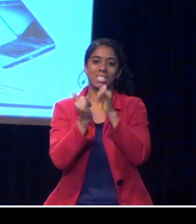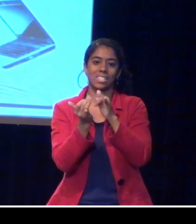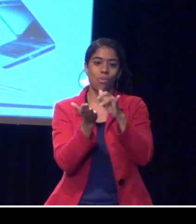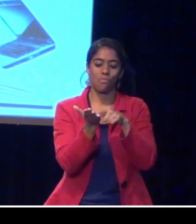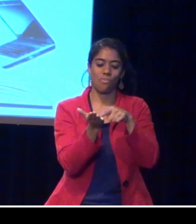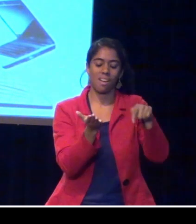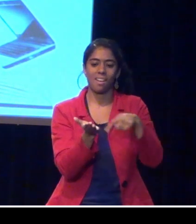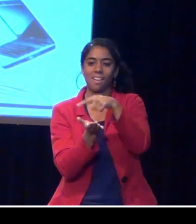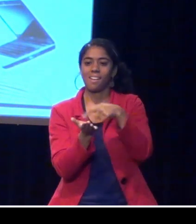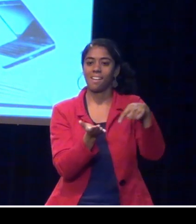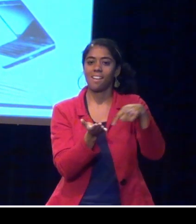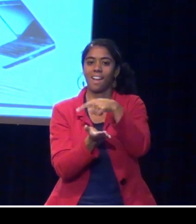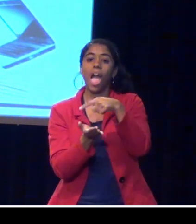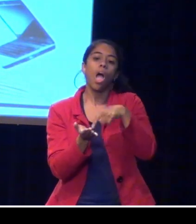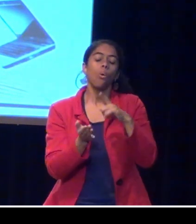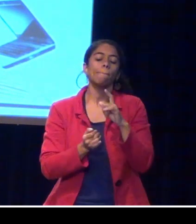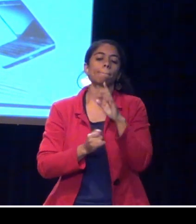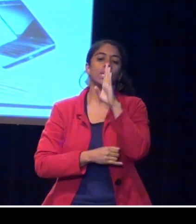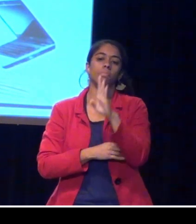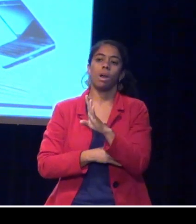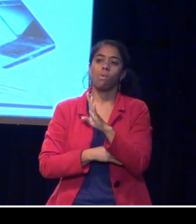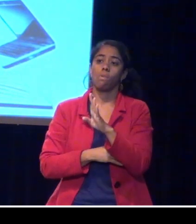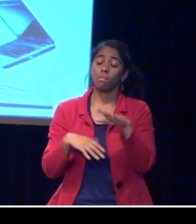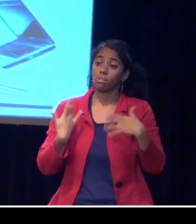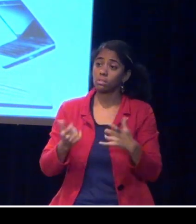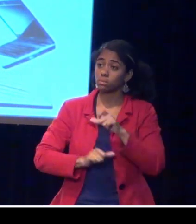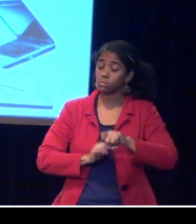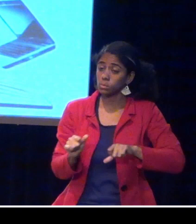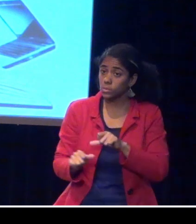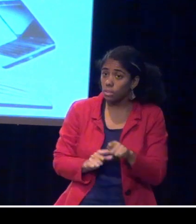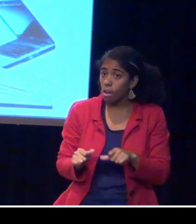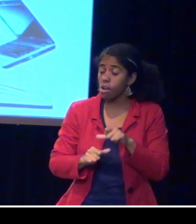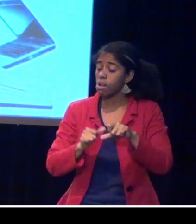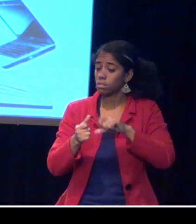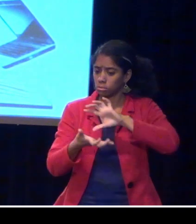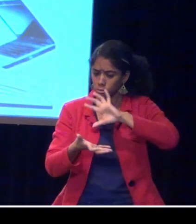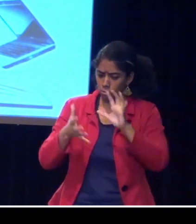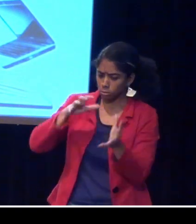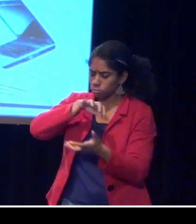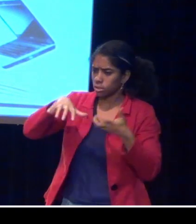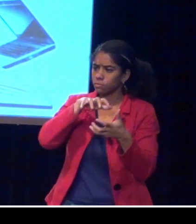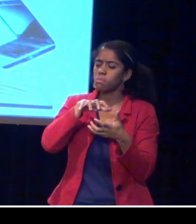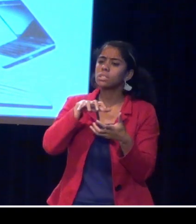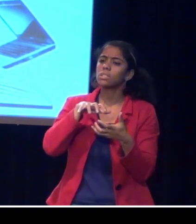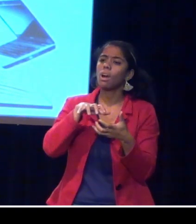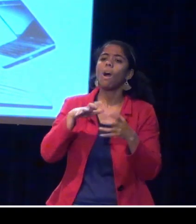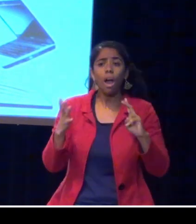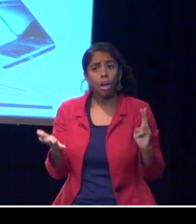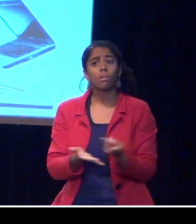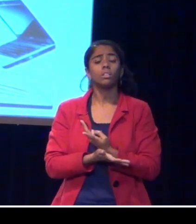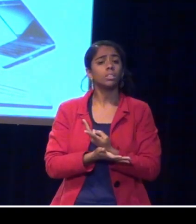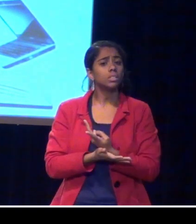E essa mudança, essa transformação, ela se deu em todos os aspectos da nossa